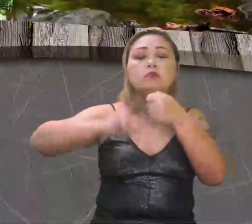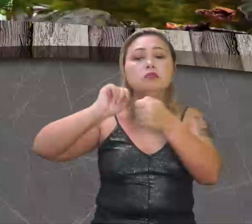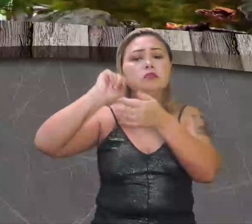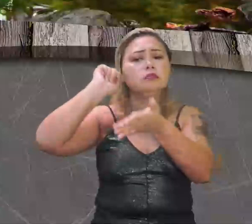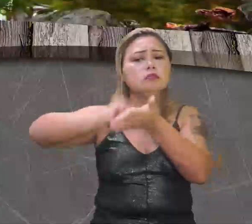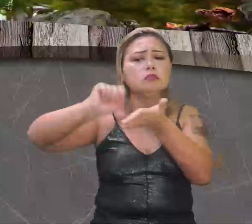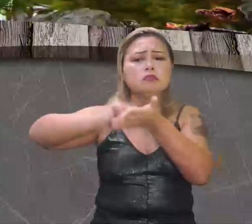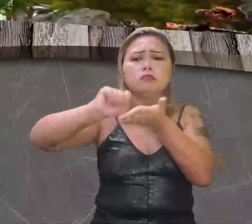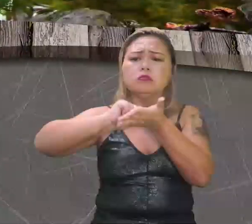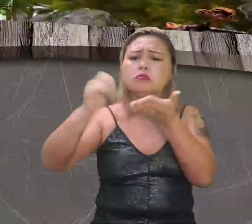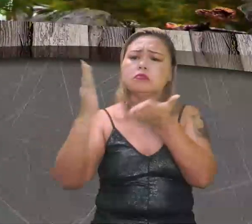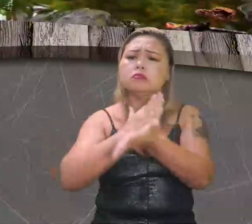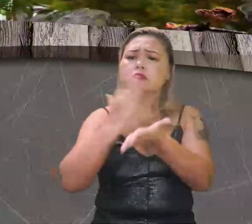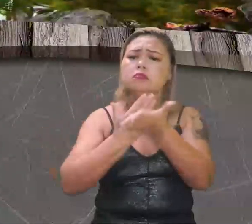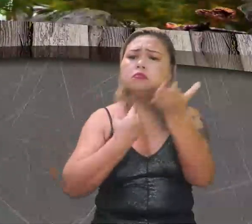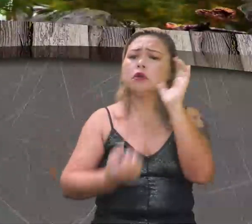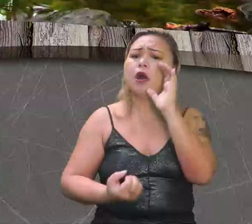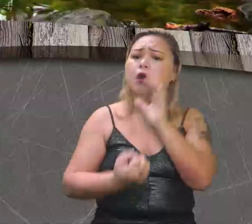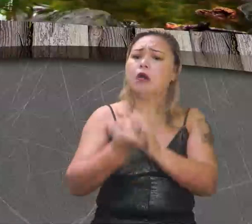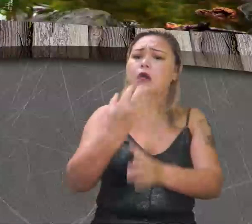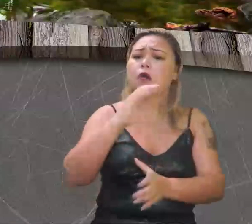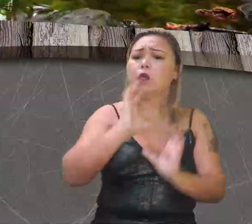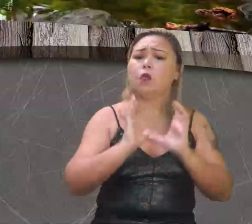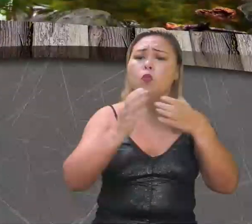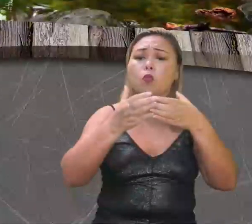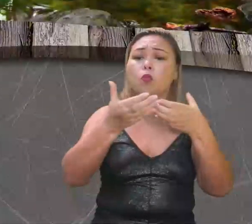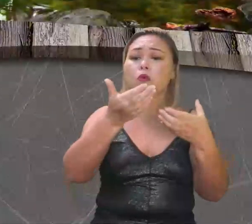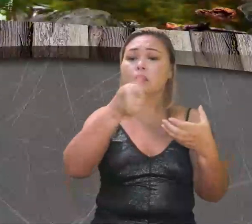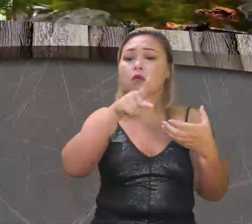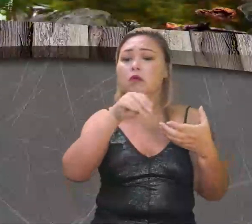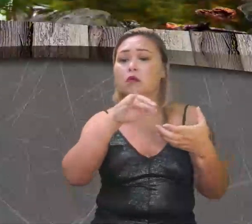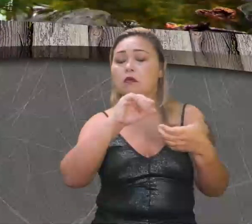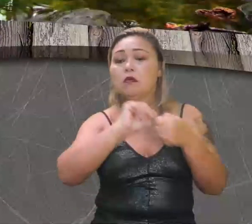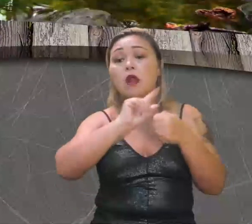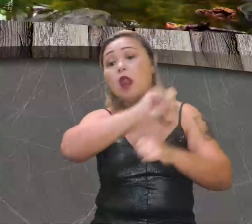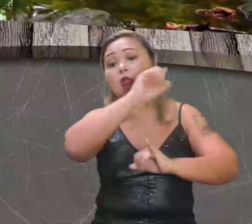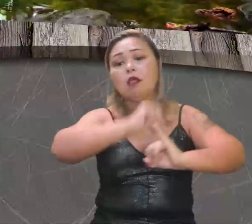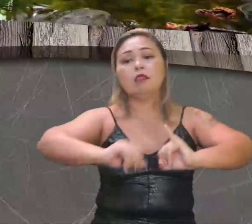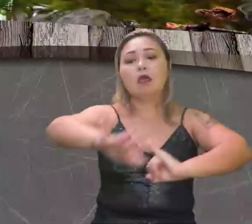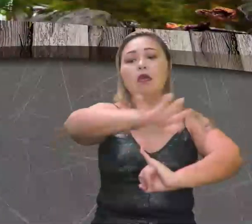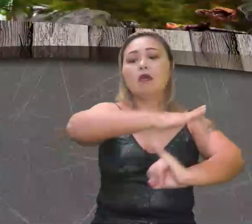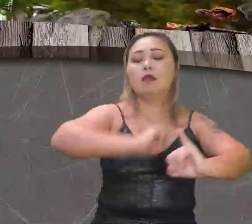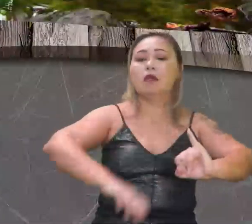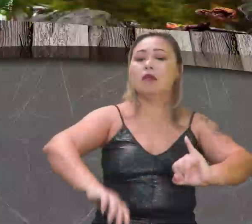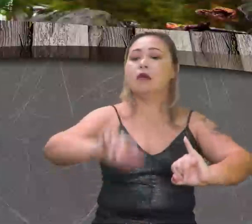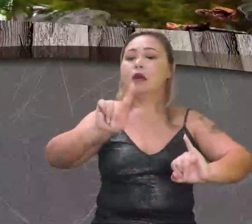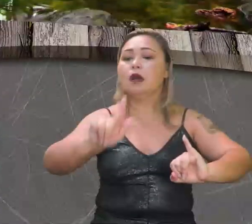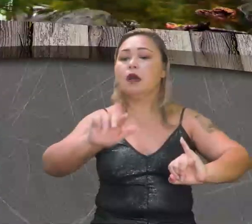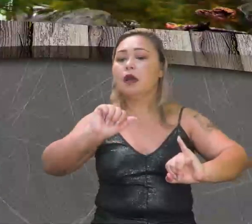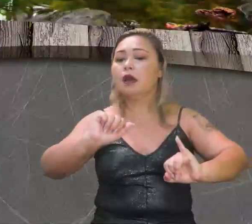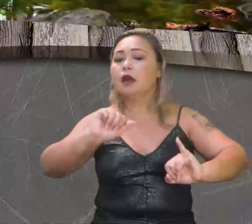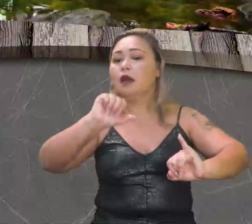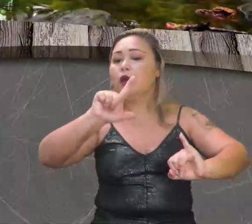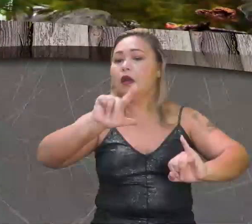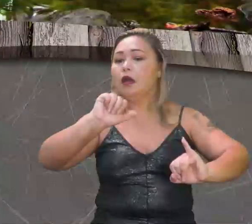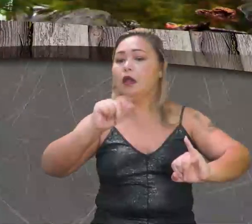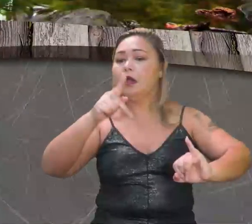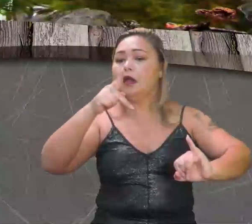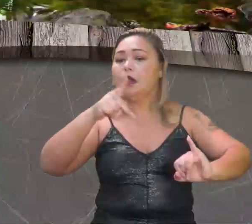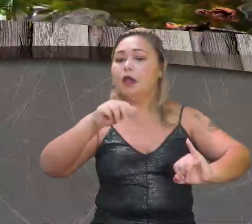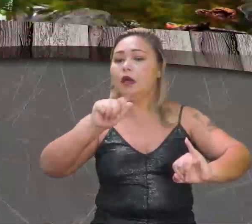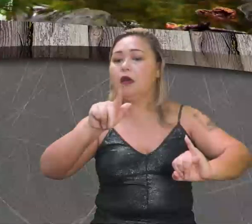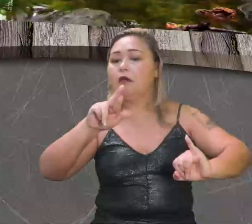criou, escreveu o livro A Origem das Espécies. E aí, lá na Ilha de Galápagos, ele fez várias observações